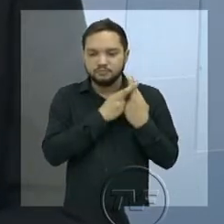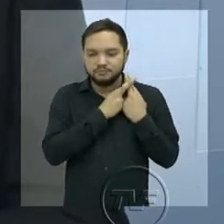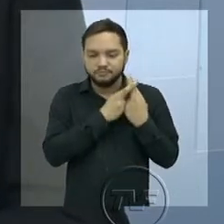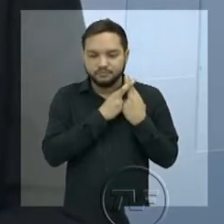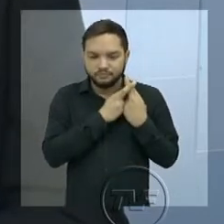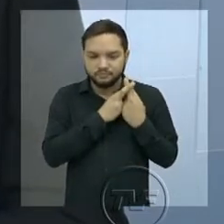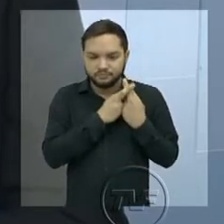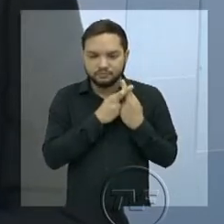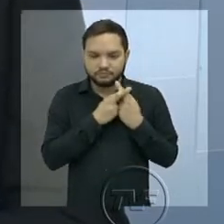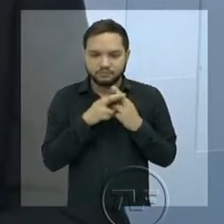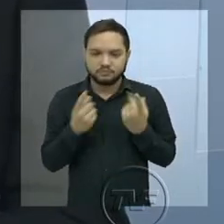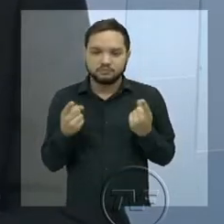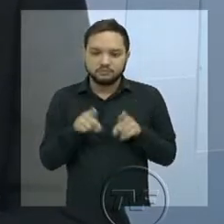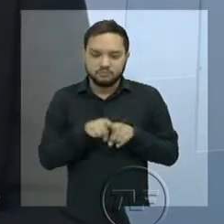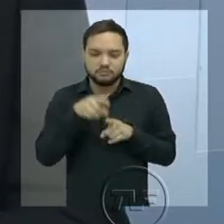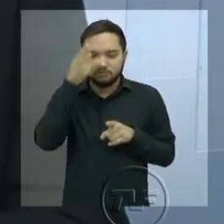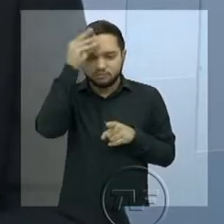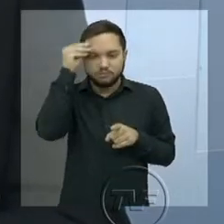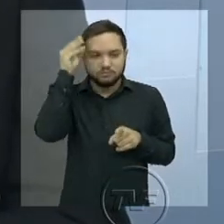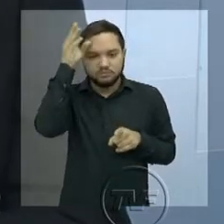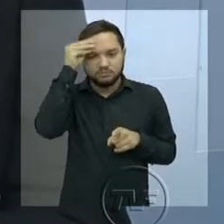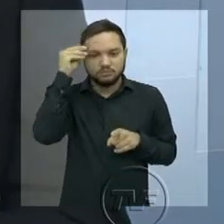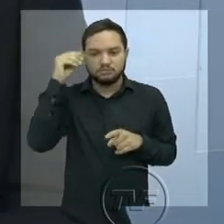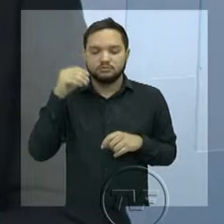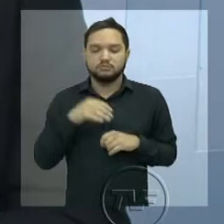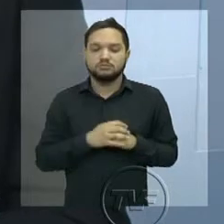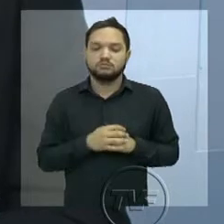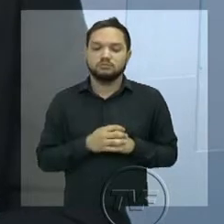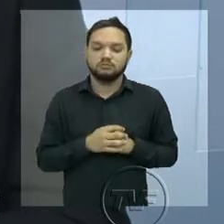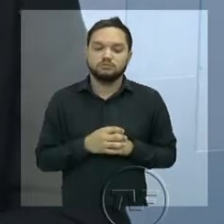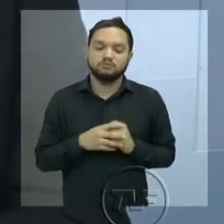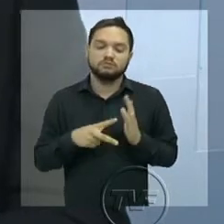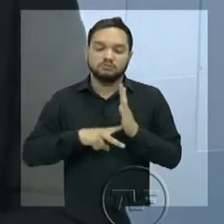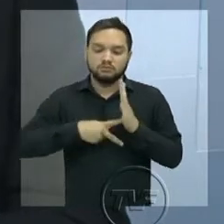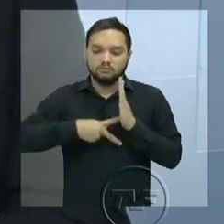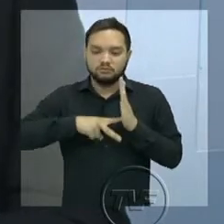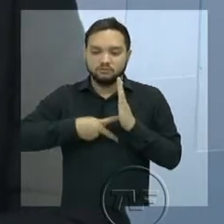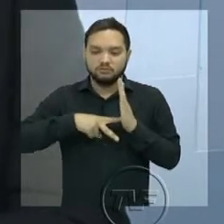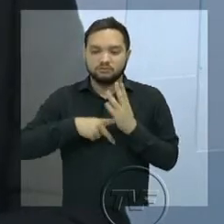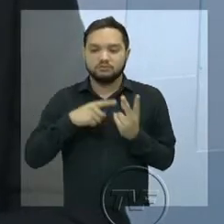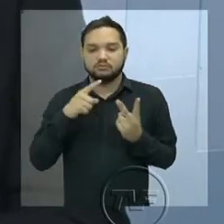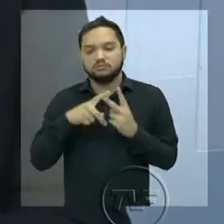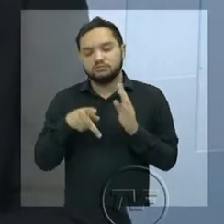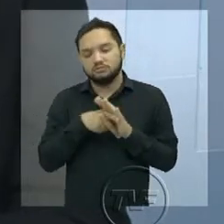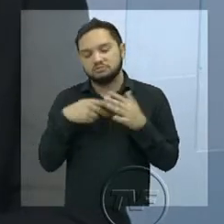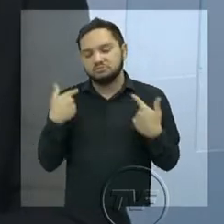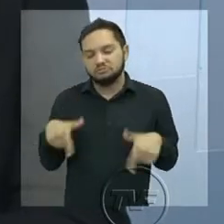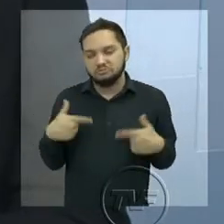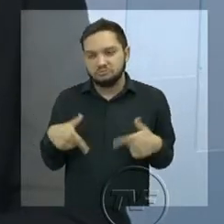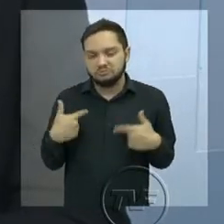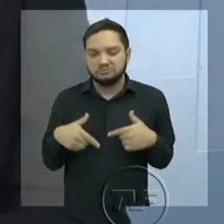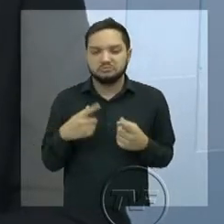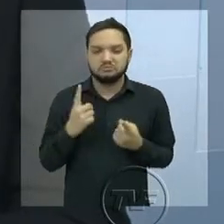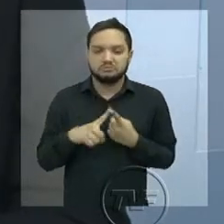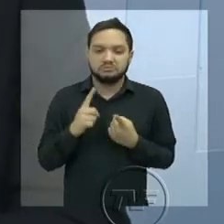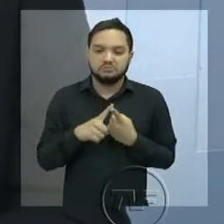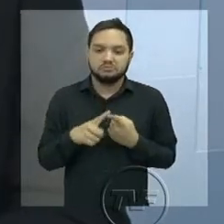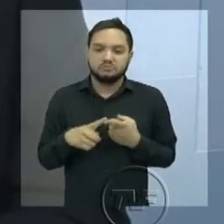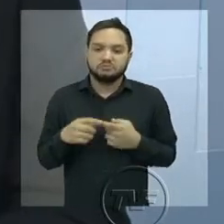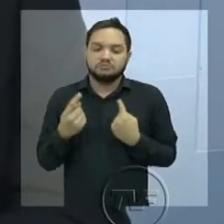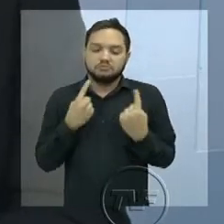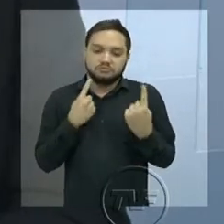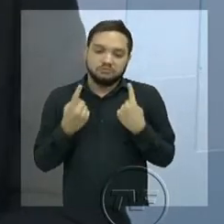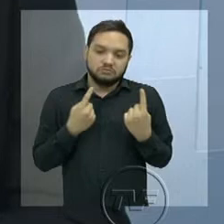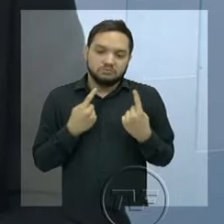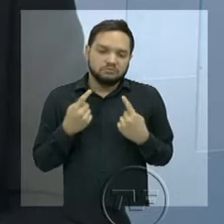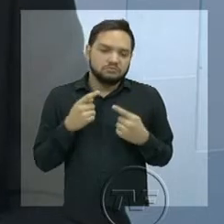do governador Camilo Santana. Ele conversa desde os sindicatos patronais ao sindicato dos trabalhadores, conversa com os ruralistas,